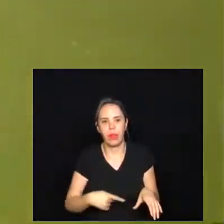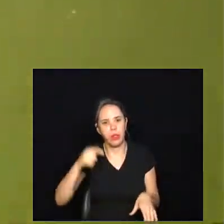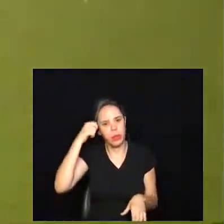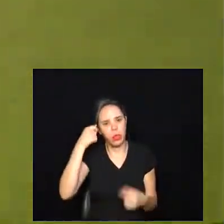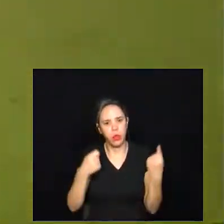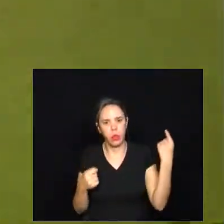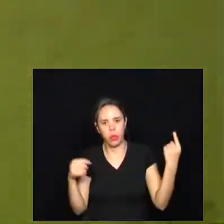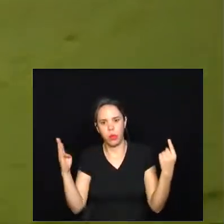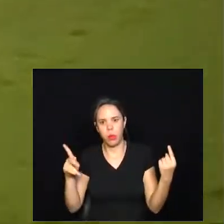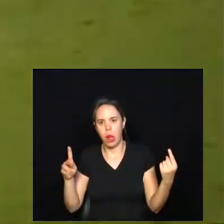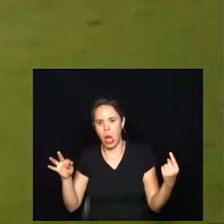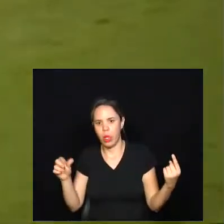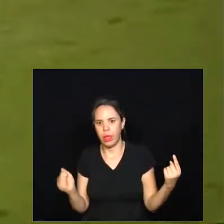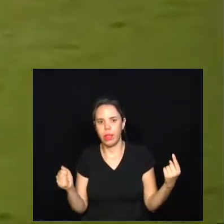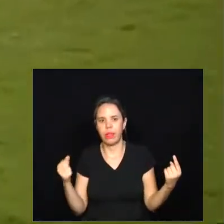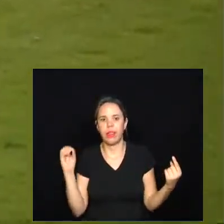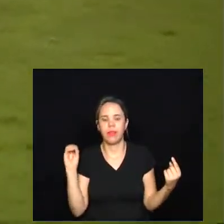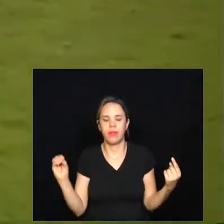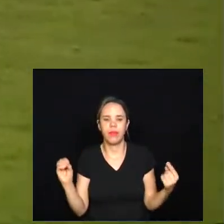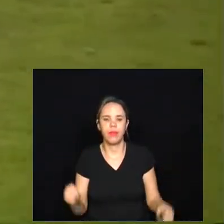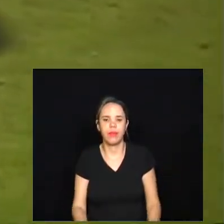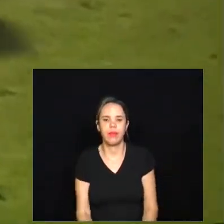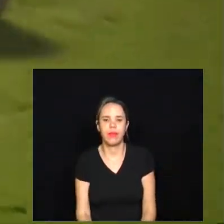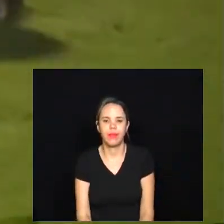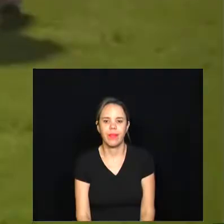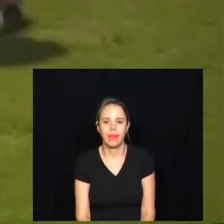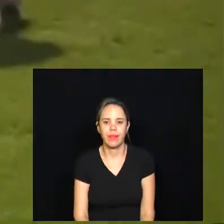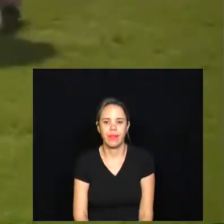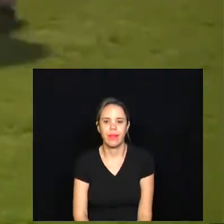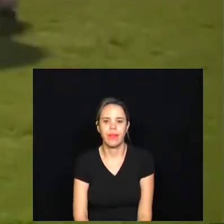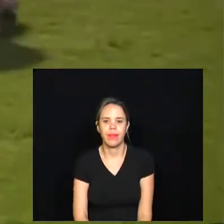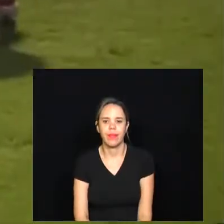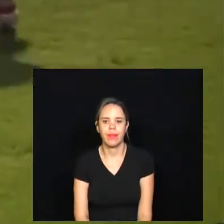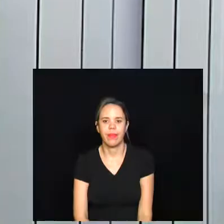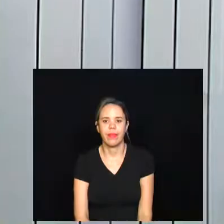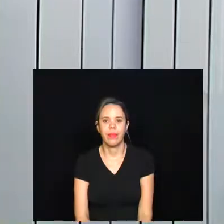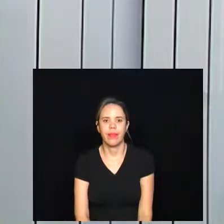1, Brasil de Pelotas 0.